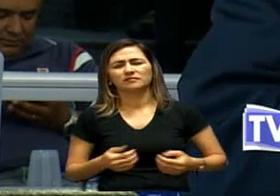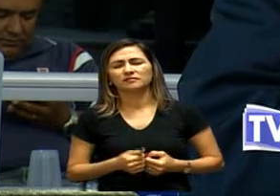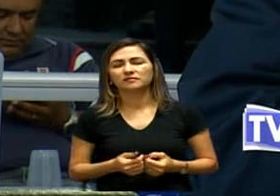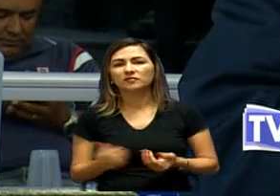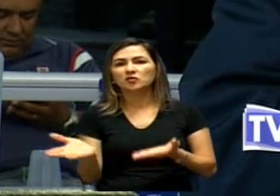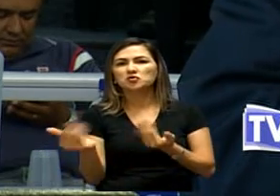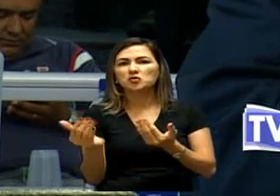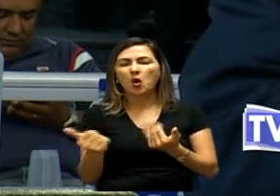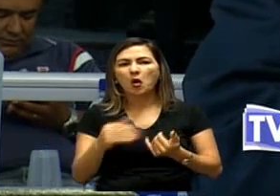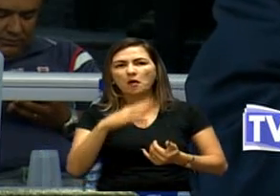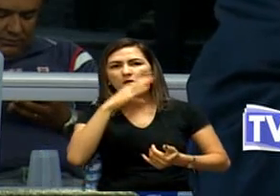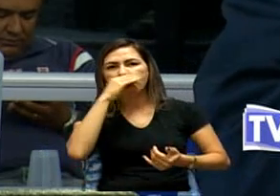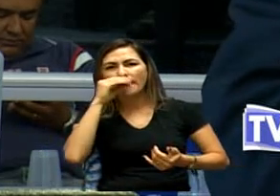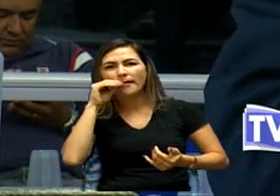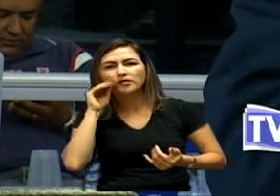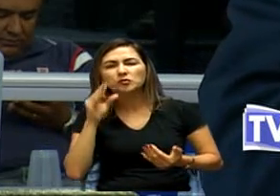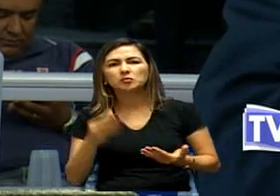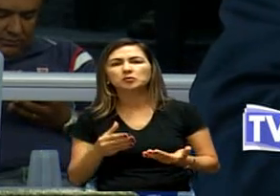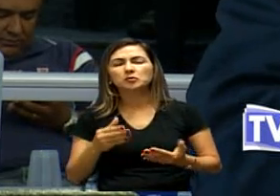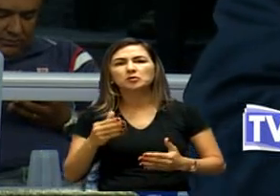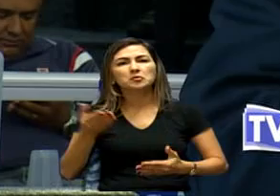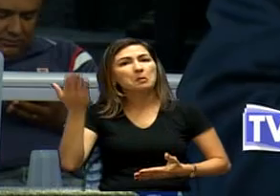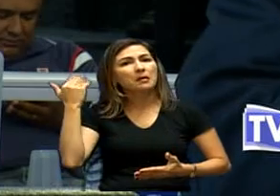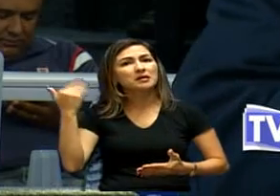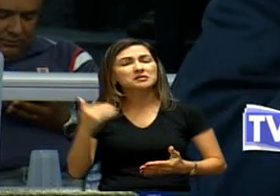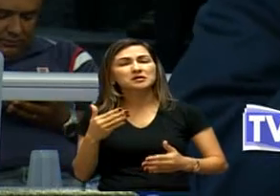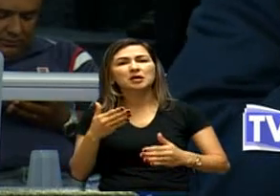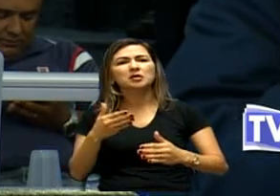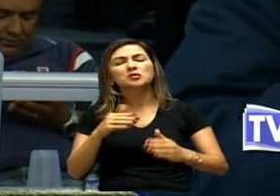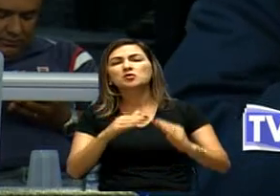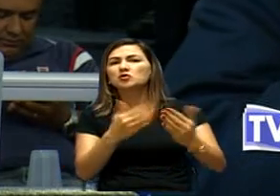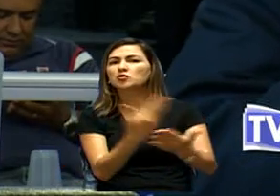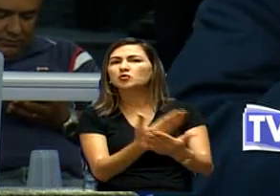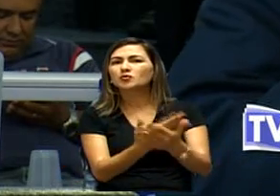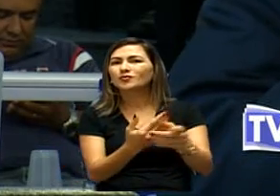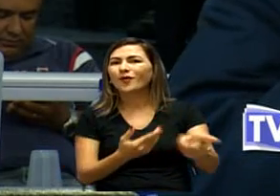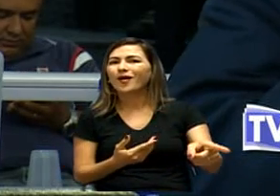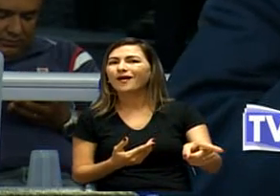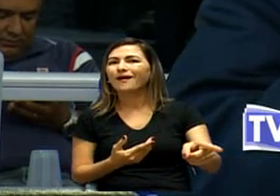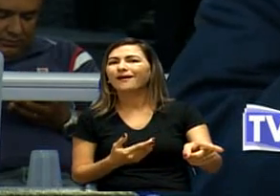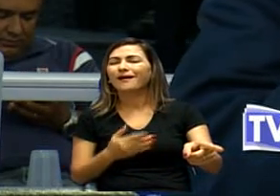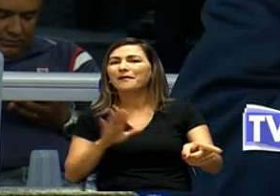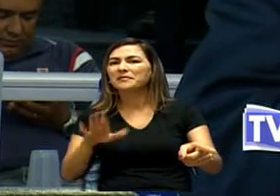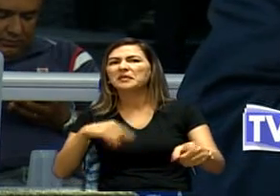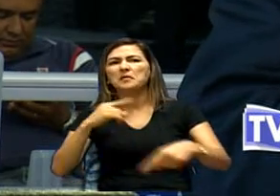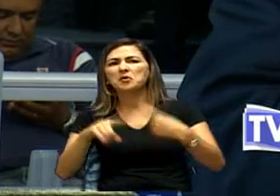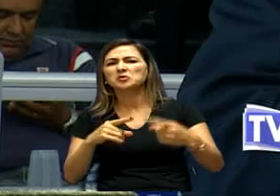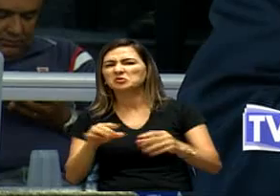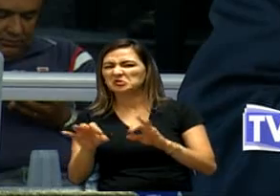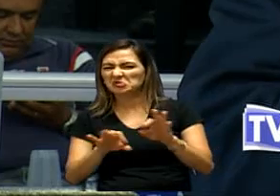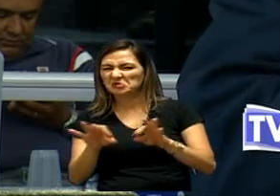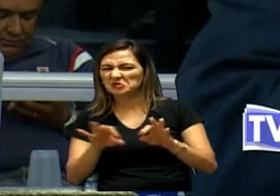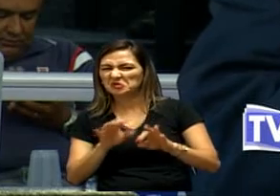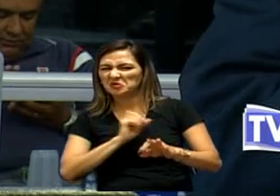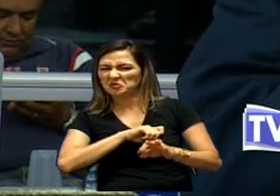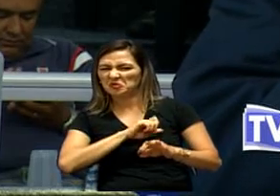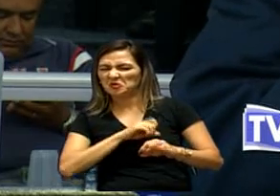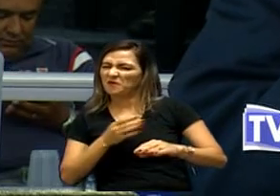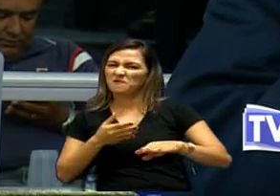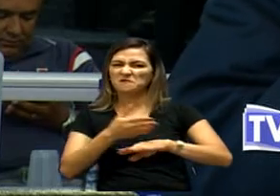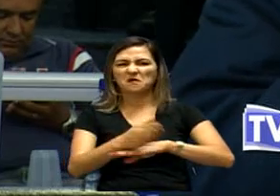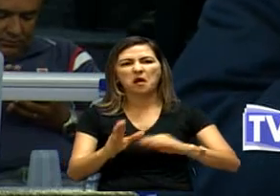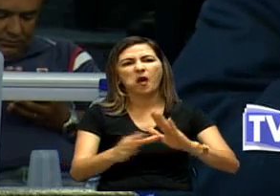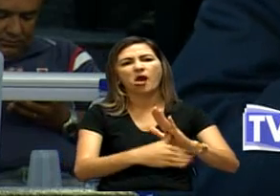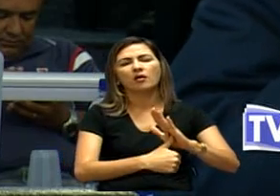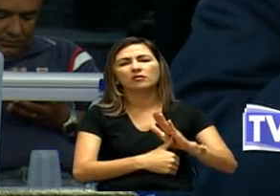jovens, por adultos que estudaram naquelas escolas. Olha o nível que chegou a nossa cidadania, vereador. Olha o